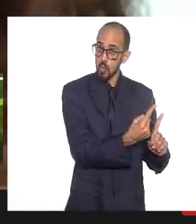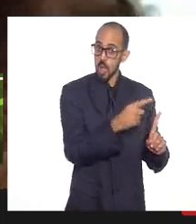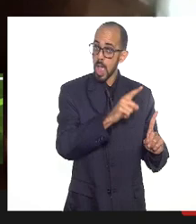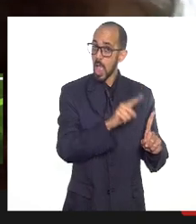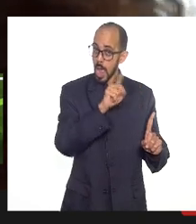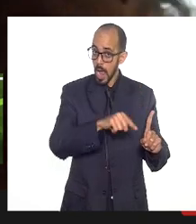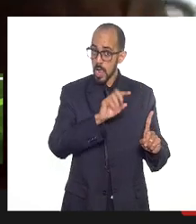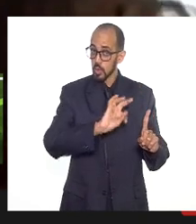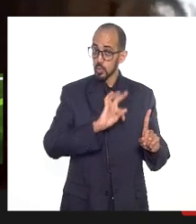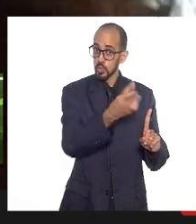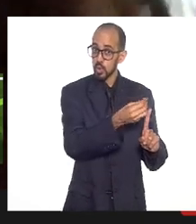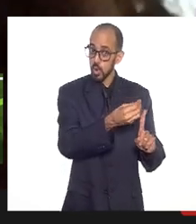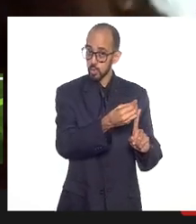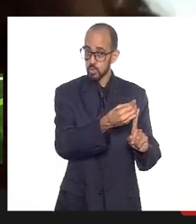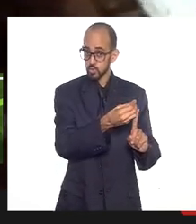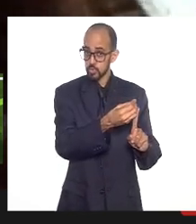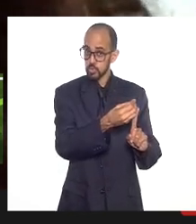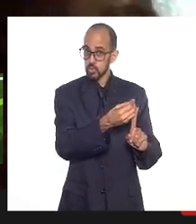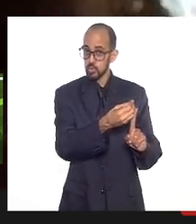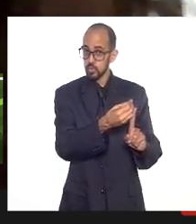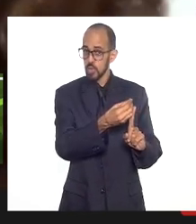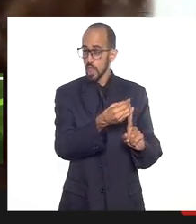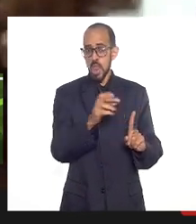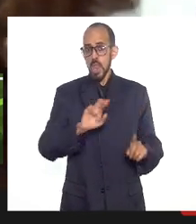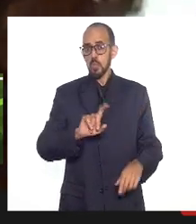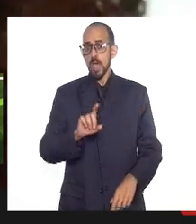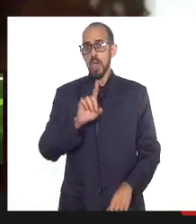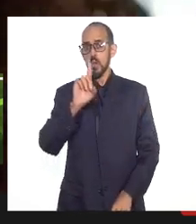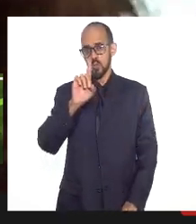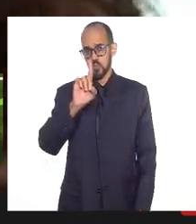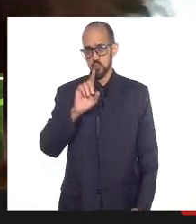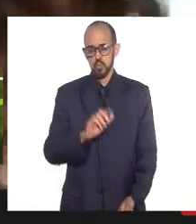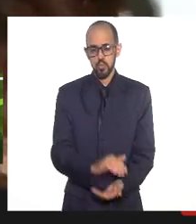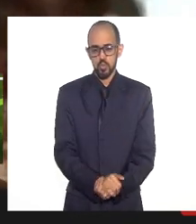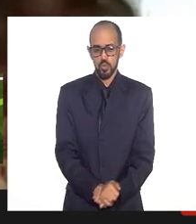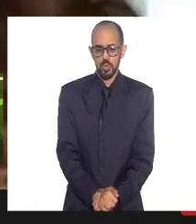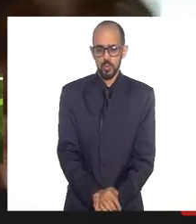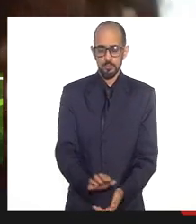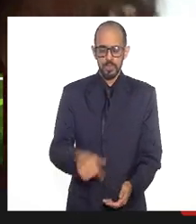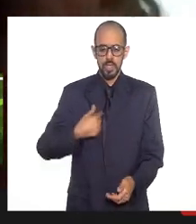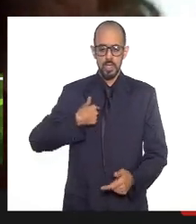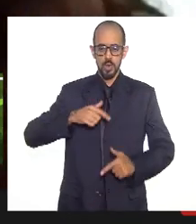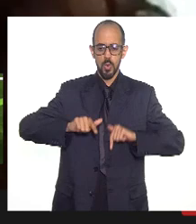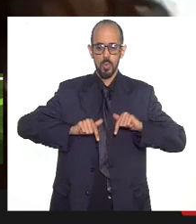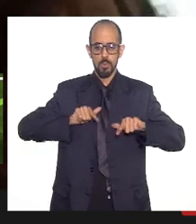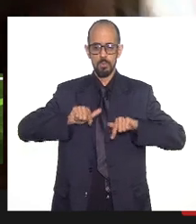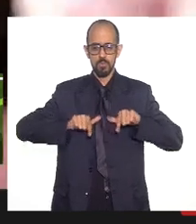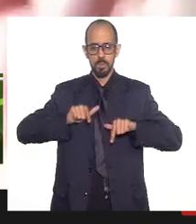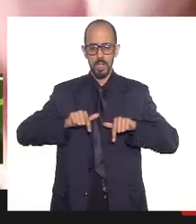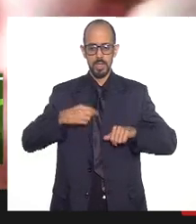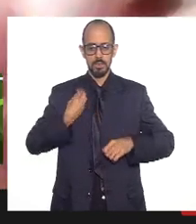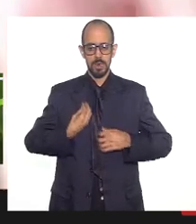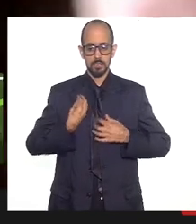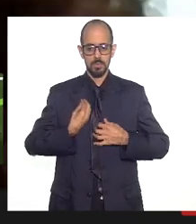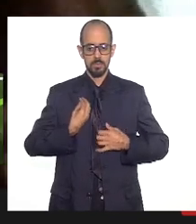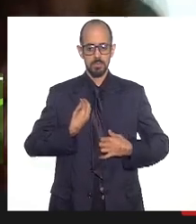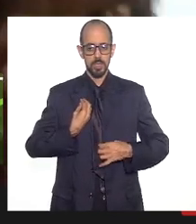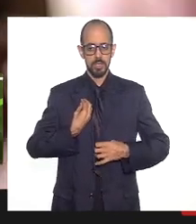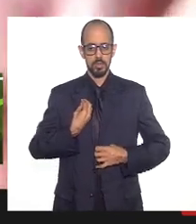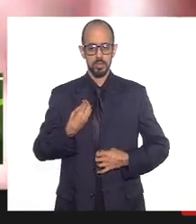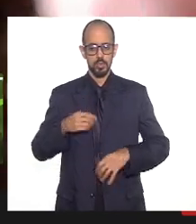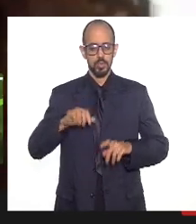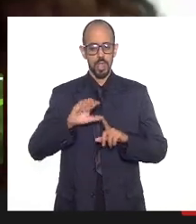Esses dias eu participei de uma atividade falando sobre as comunidades quilombolas, até